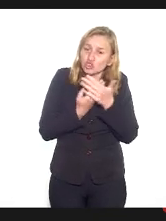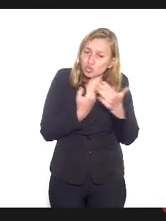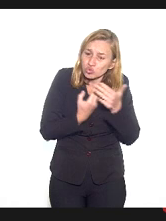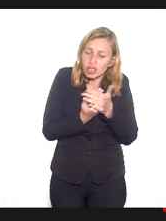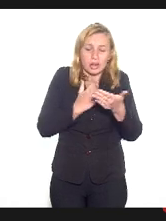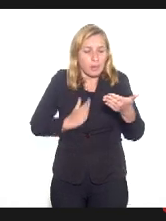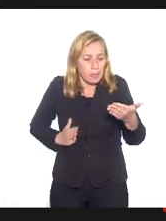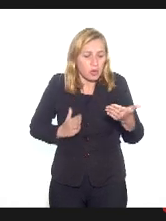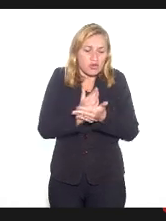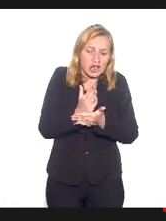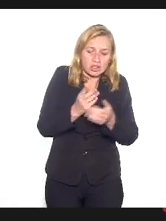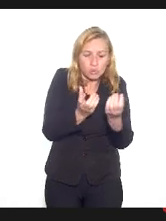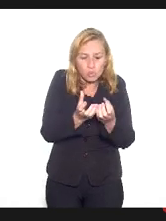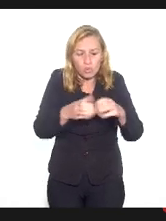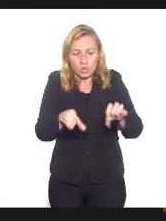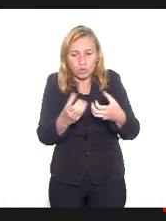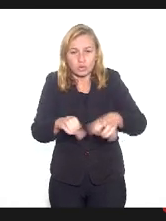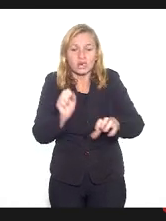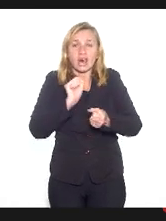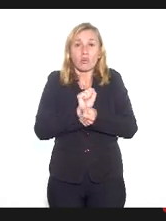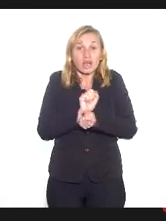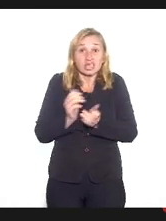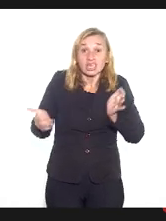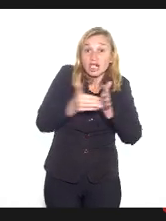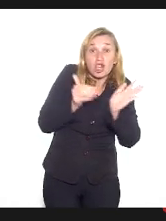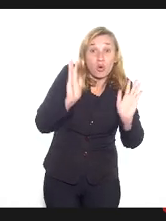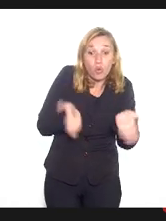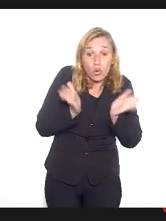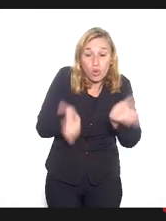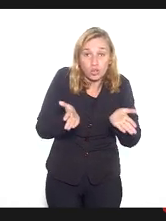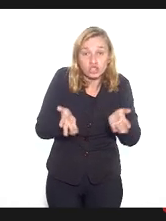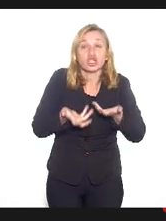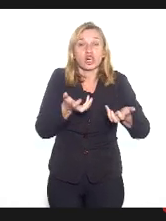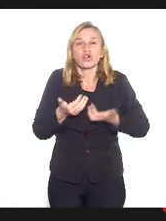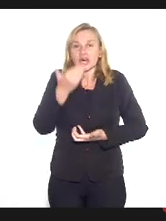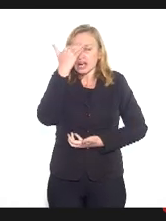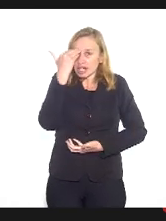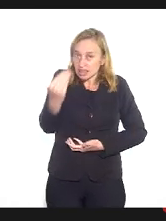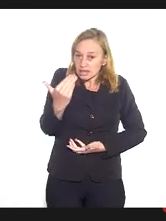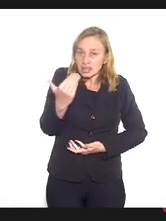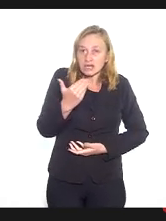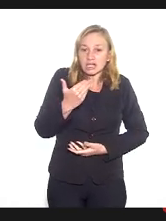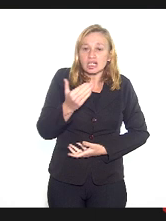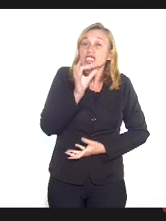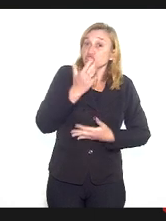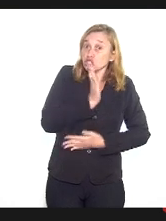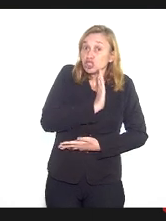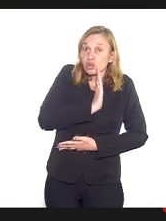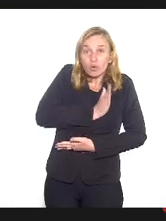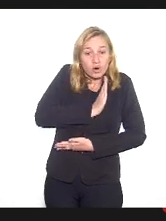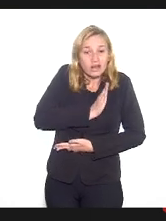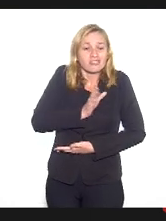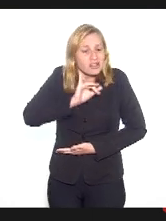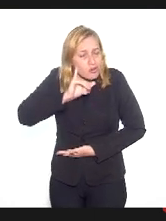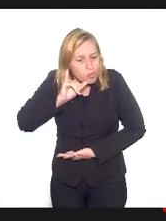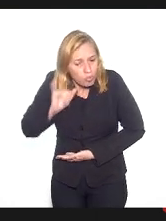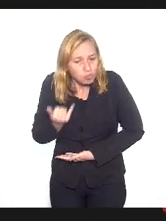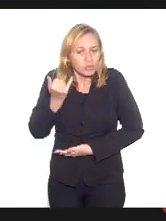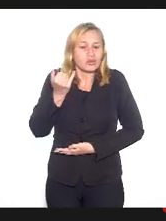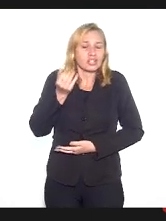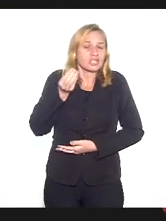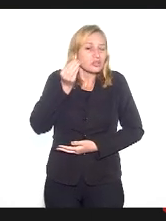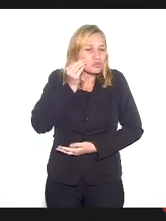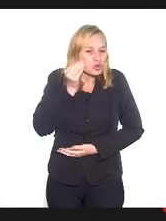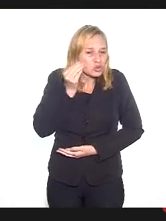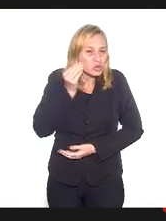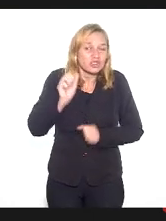outros concursos, todas as instituições. Então, primeiramente, eu queria agradecer de coração essa oportunidade, espero que realmente